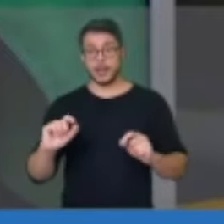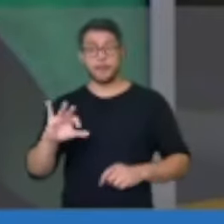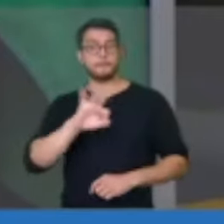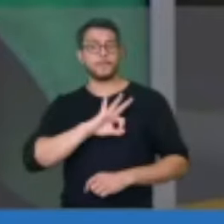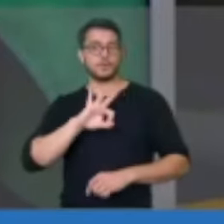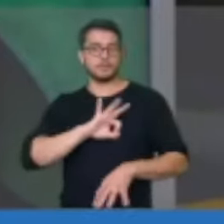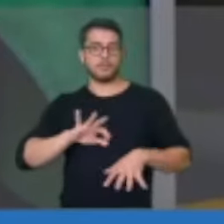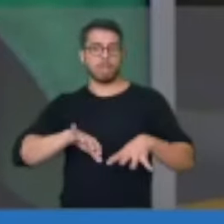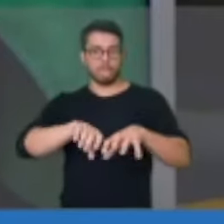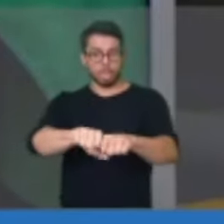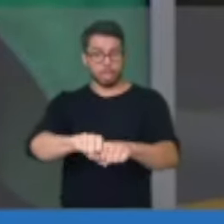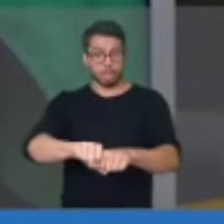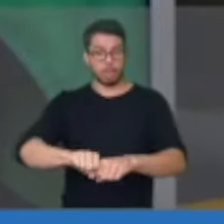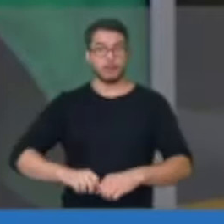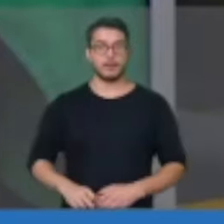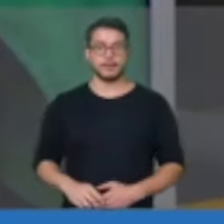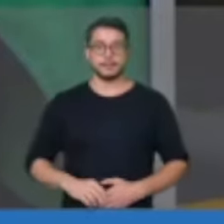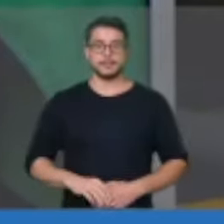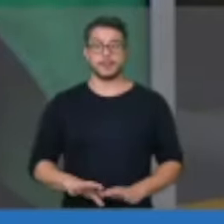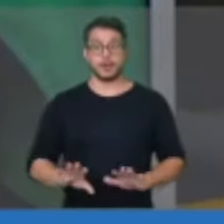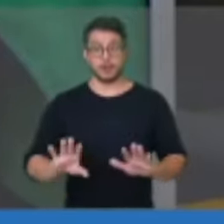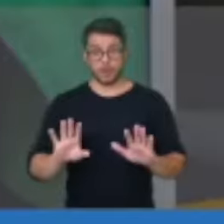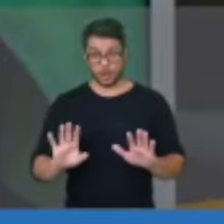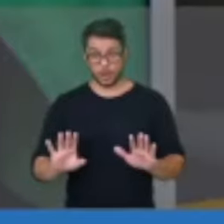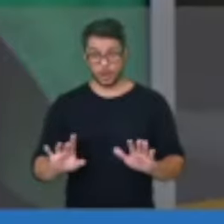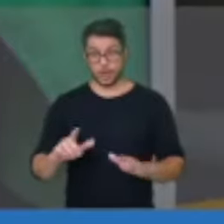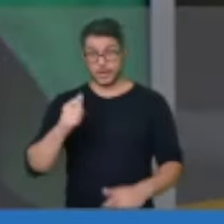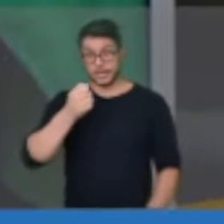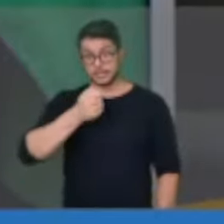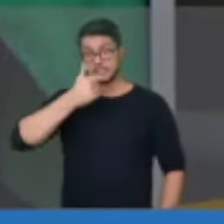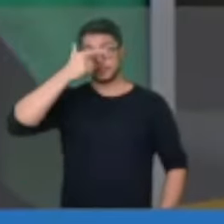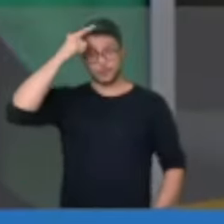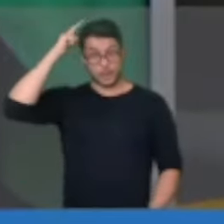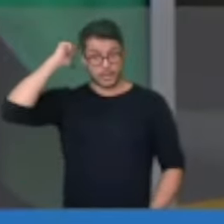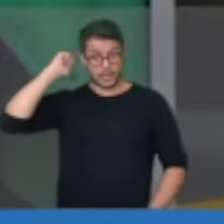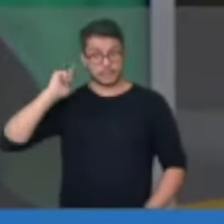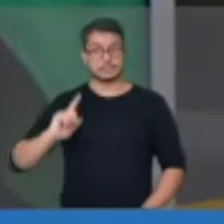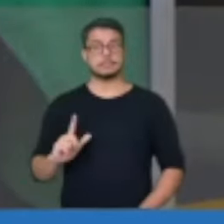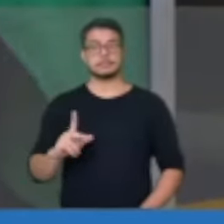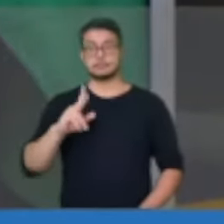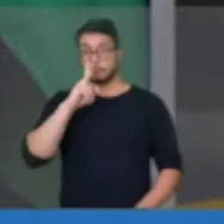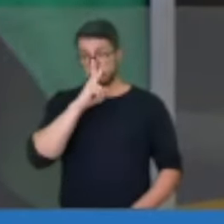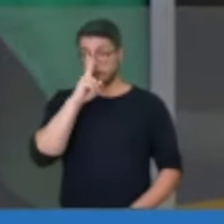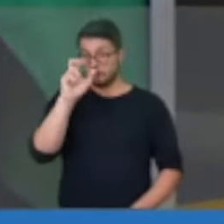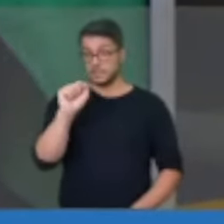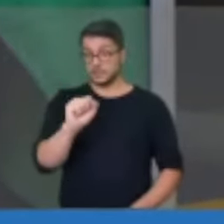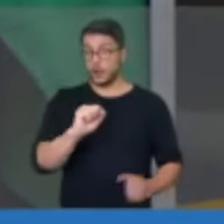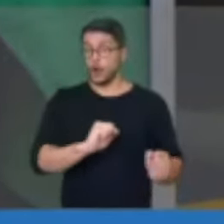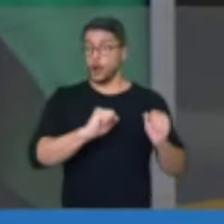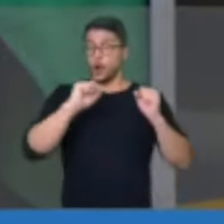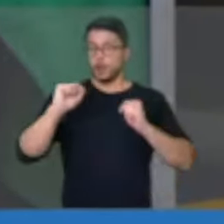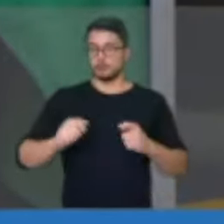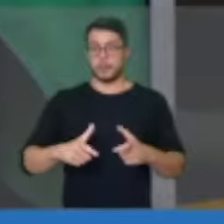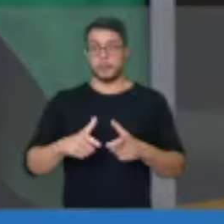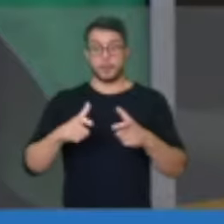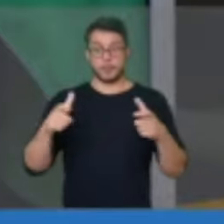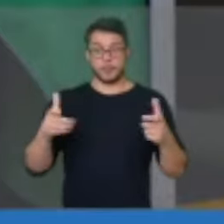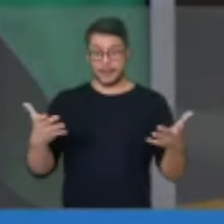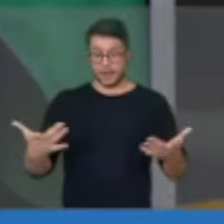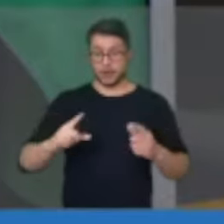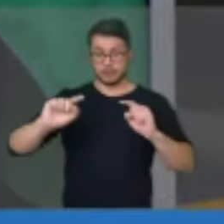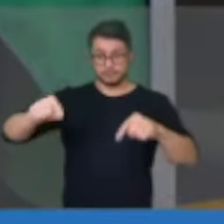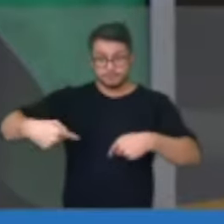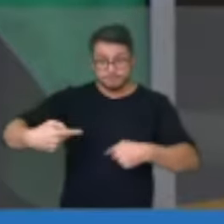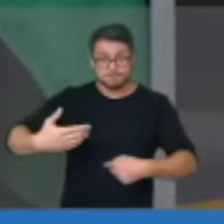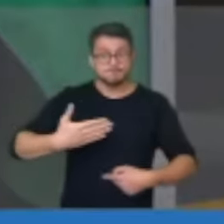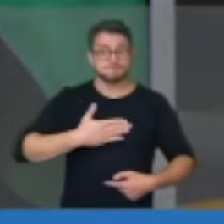entre. Não se engane, esse dragão está ficando cada vez maior, cada vez mais faminto. Agora é contra mim que eles estão vindo.